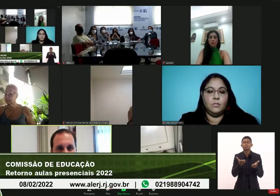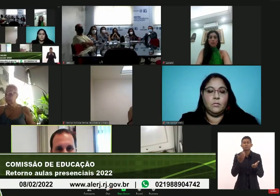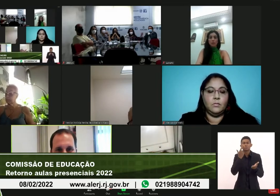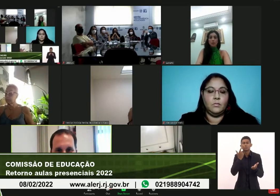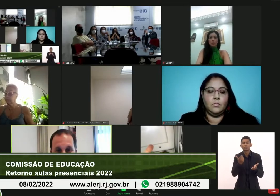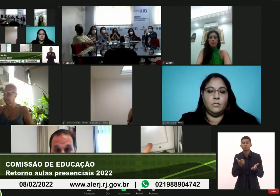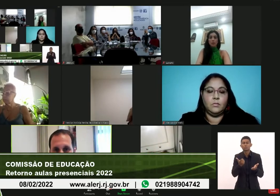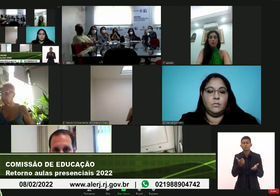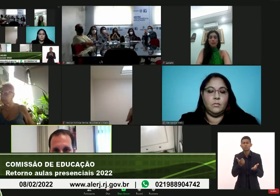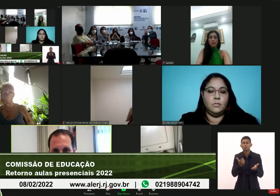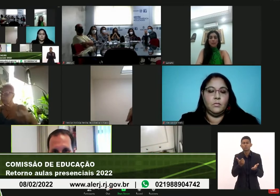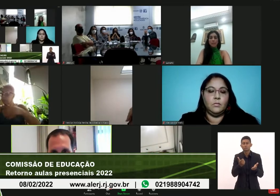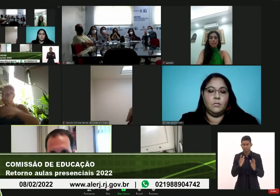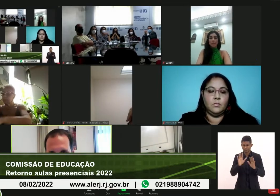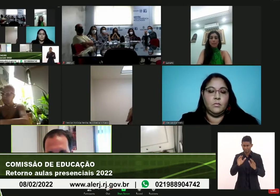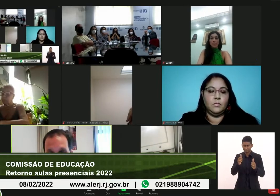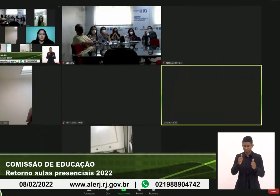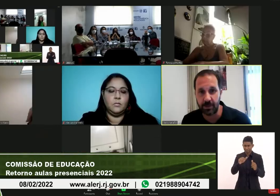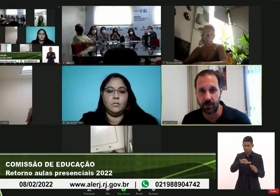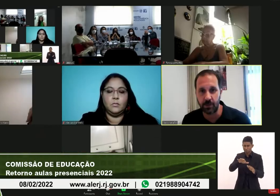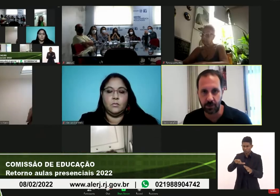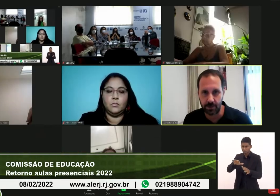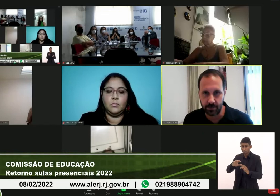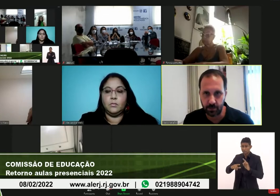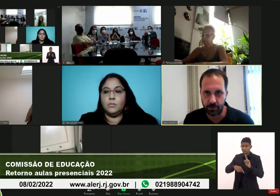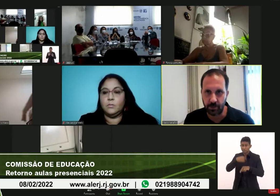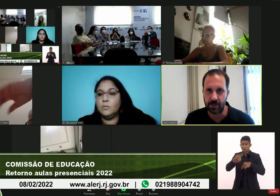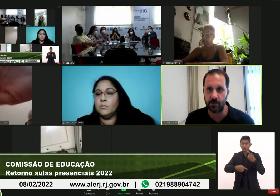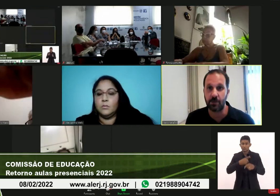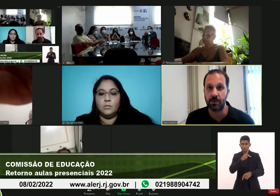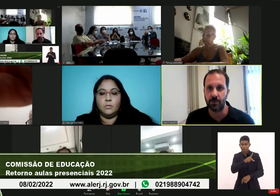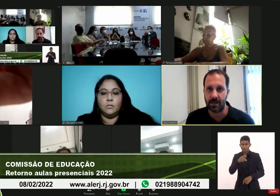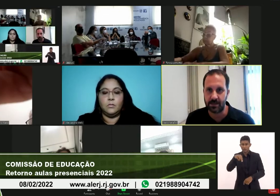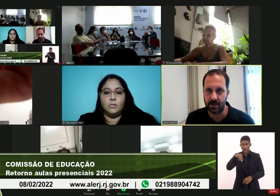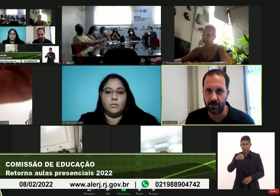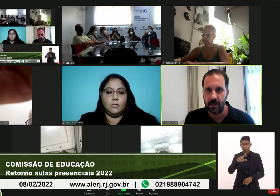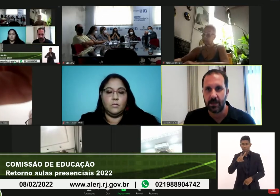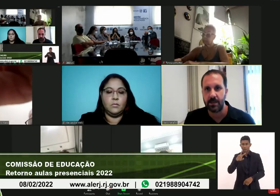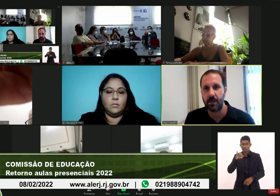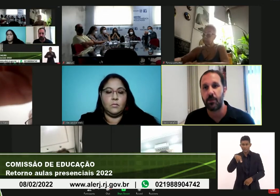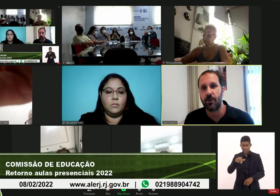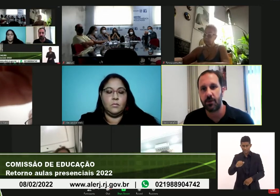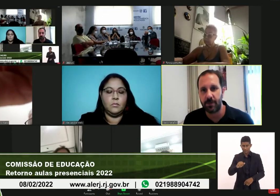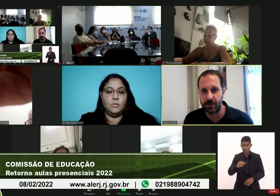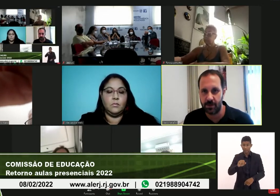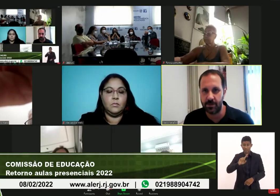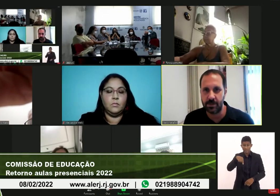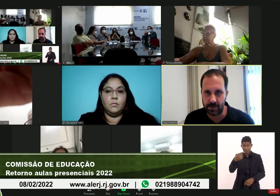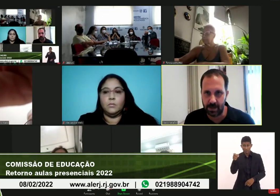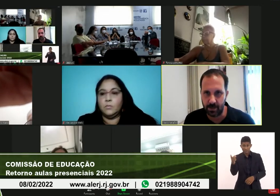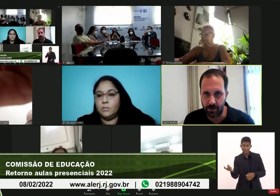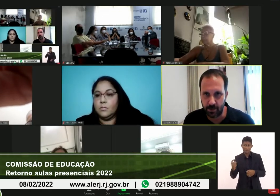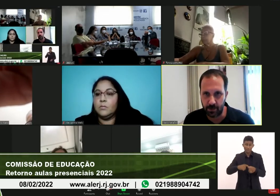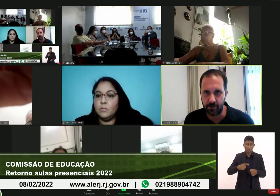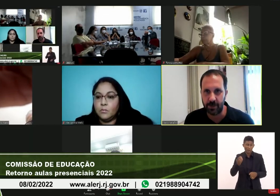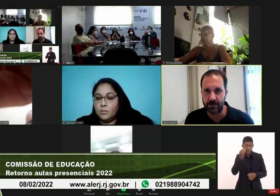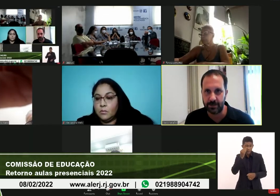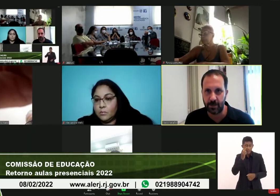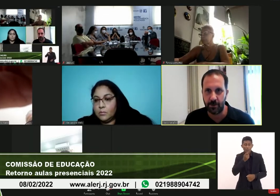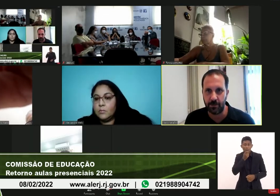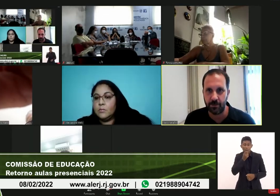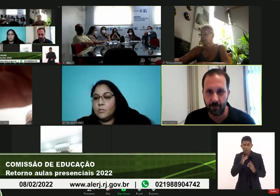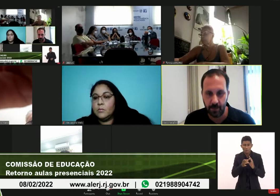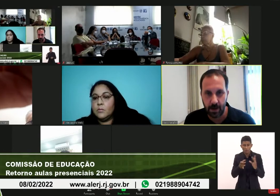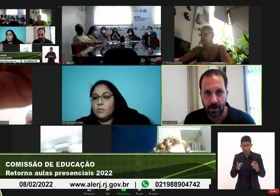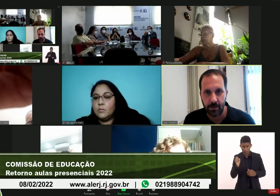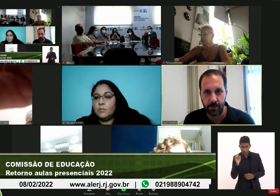Então tá, doutora Márcia, eu vou chamar agora a professora Malvina Tutman, do Fórum Estadual de Educação, e depois volto com a senhora ver se consegue abrir o microfone, tá